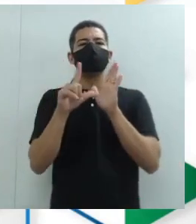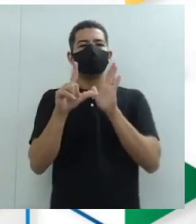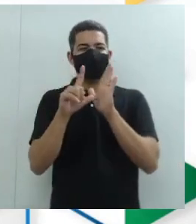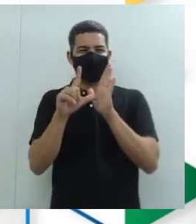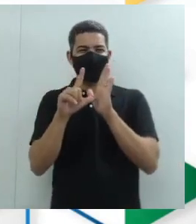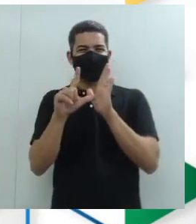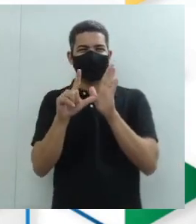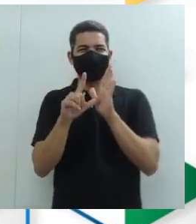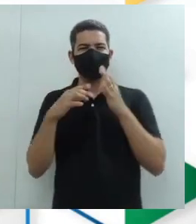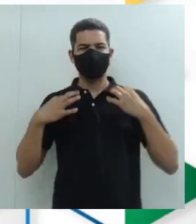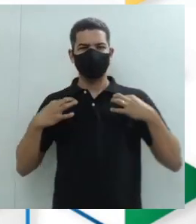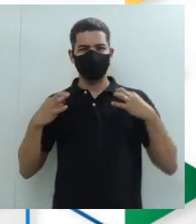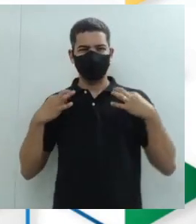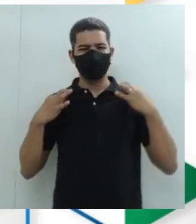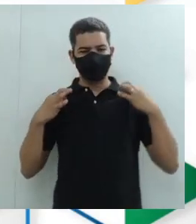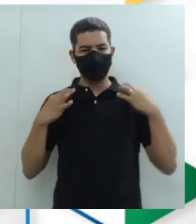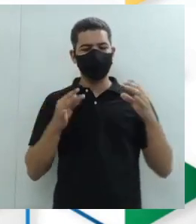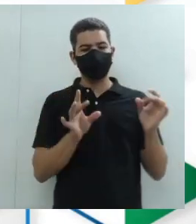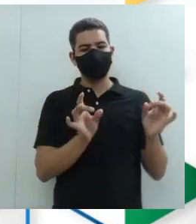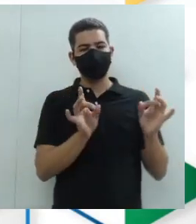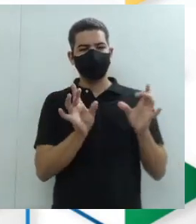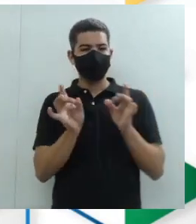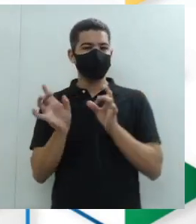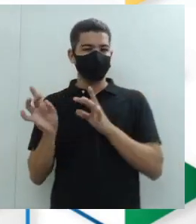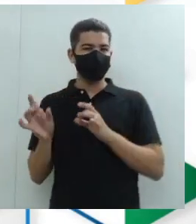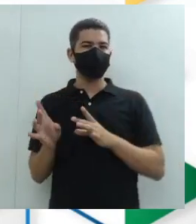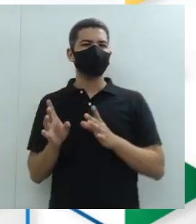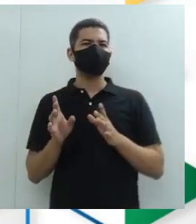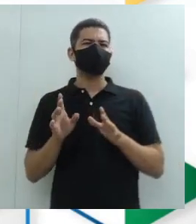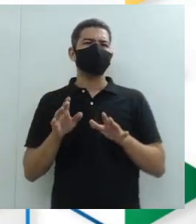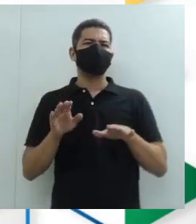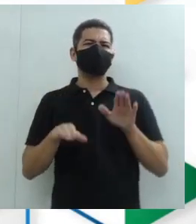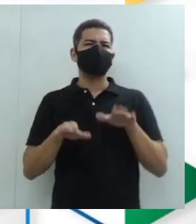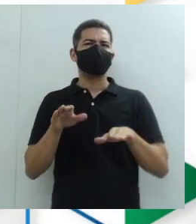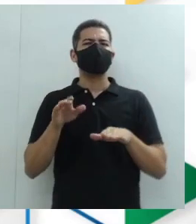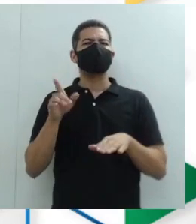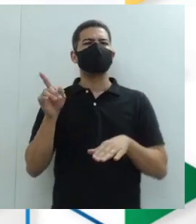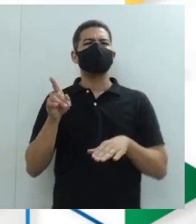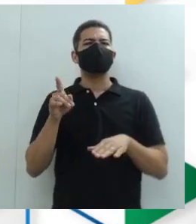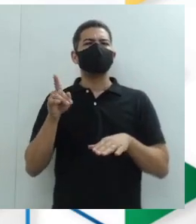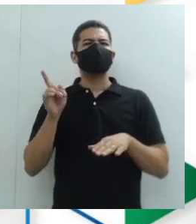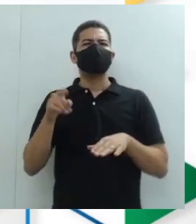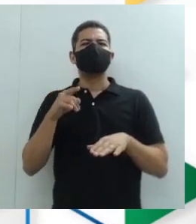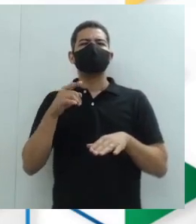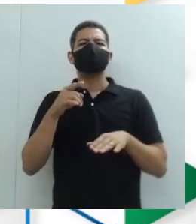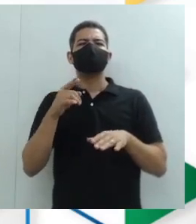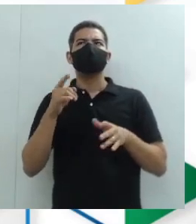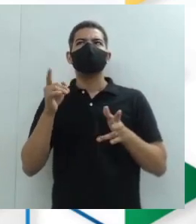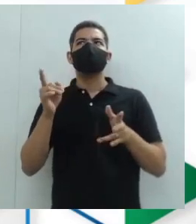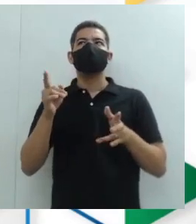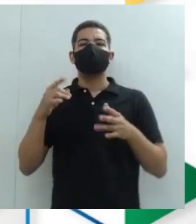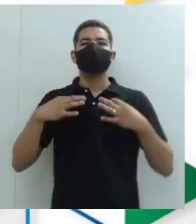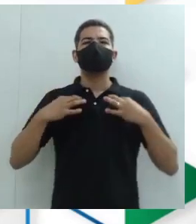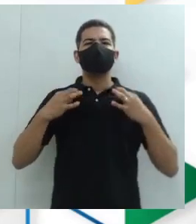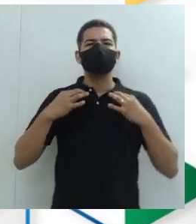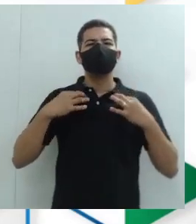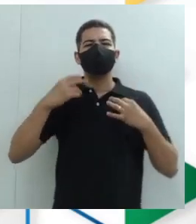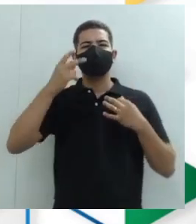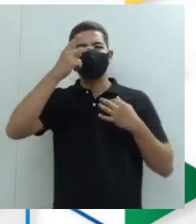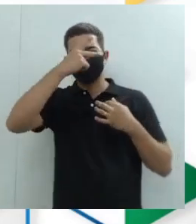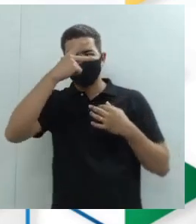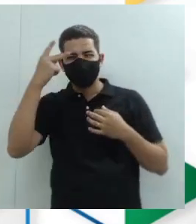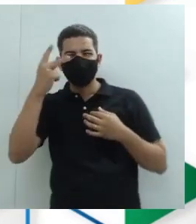loja de roupas, né? Uma loja talvez também de roupas mais assim, roupas íntimas,